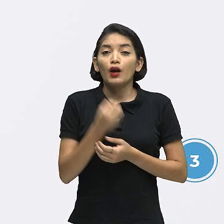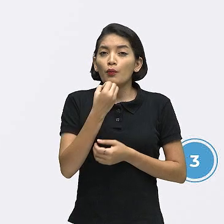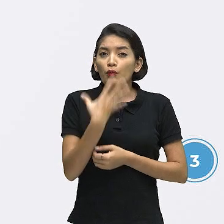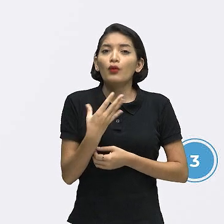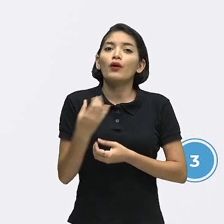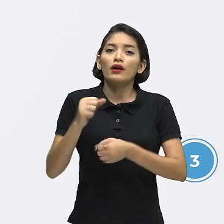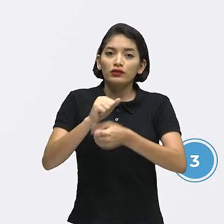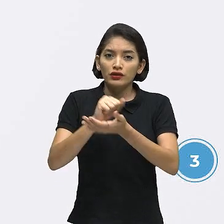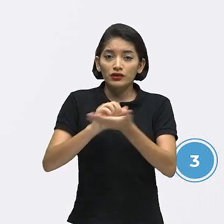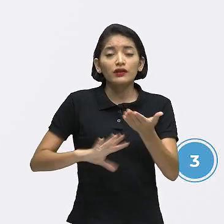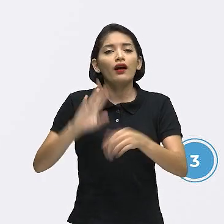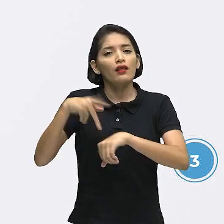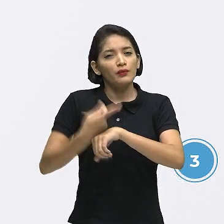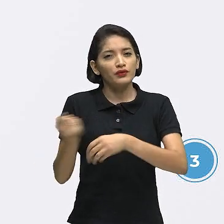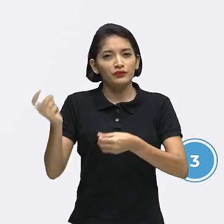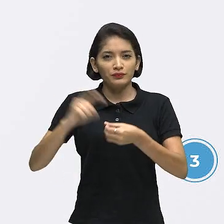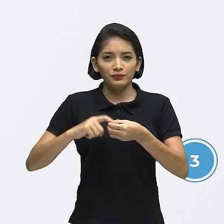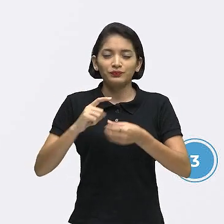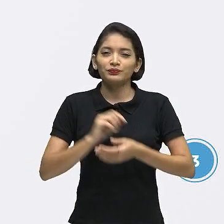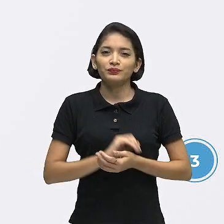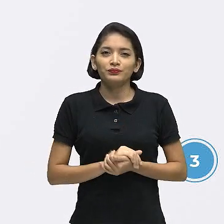vocês. Daqui a pouquinho a gente volta.